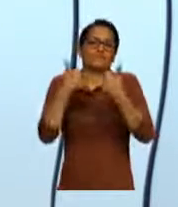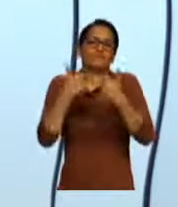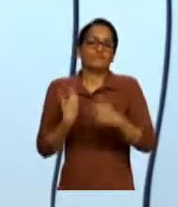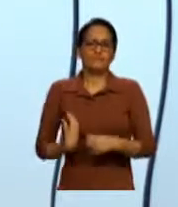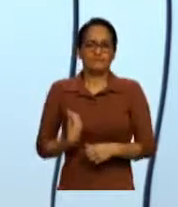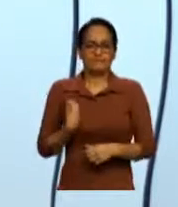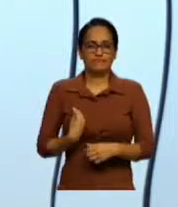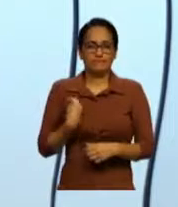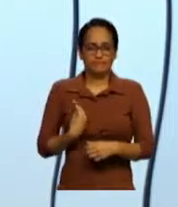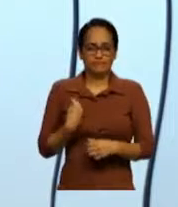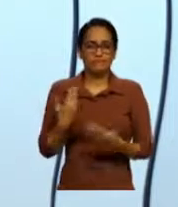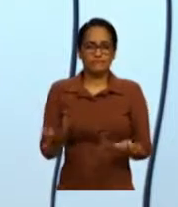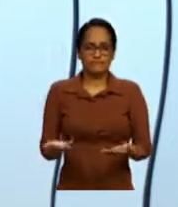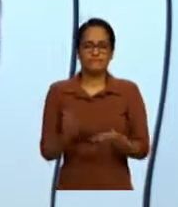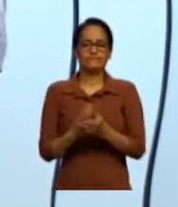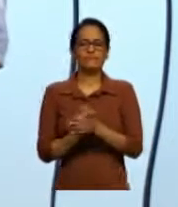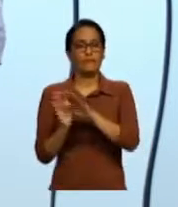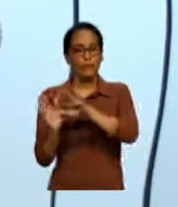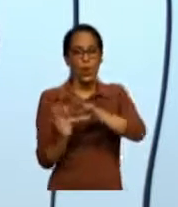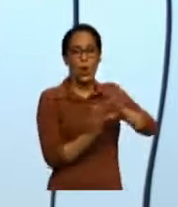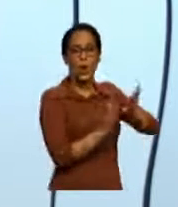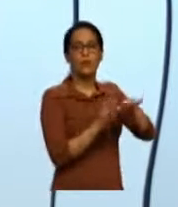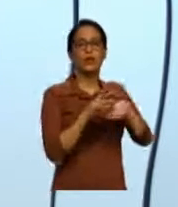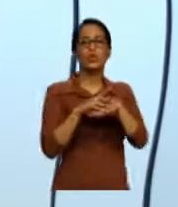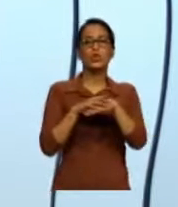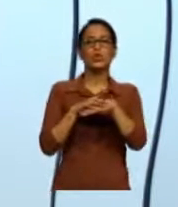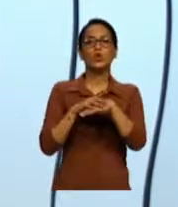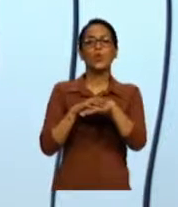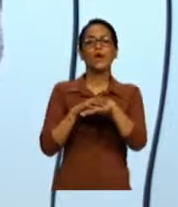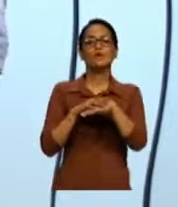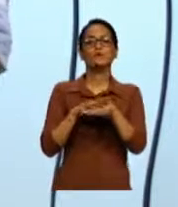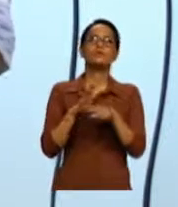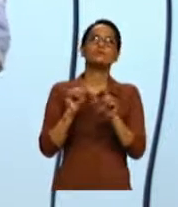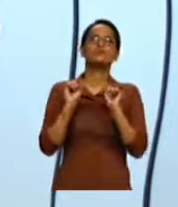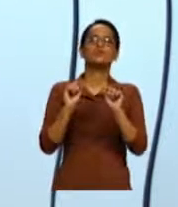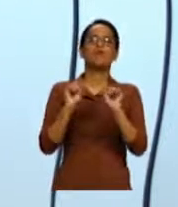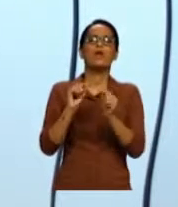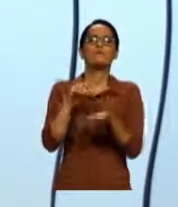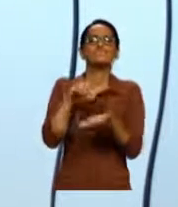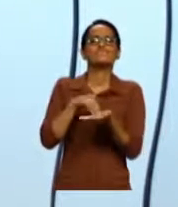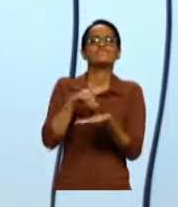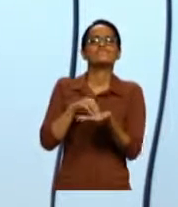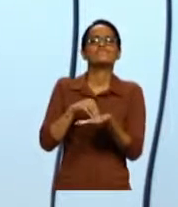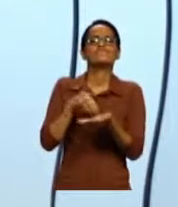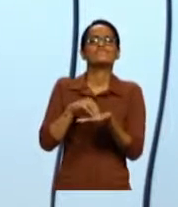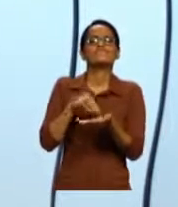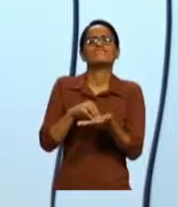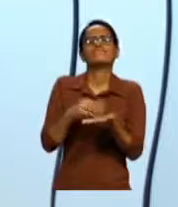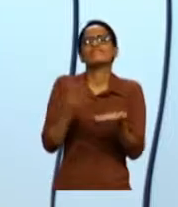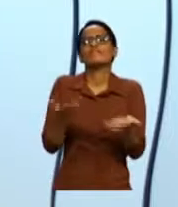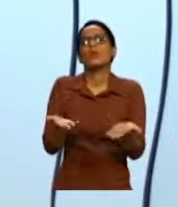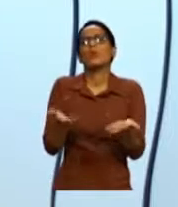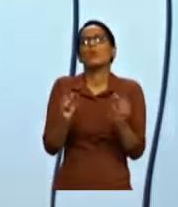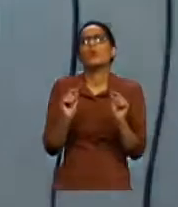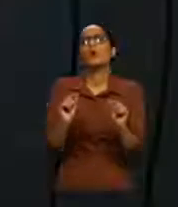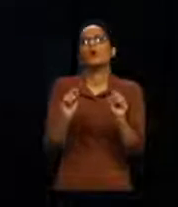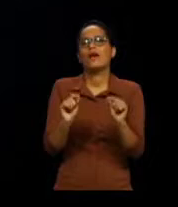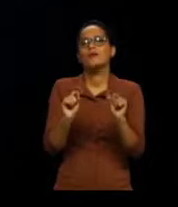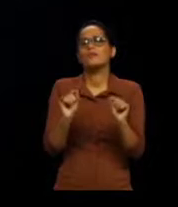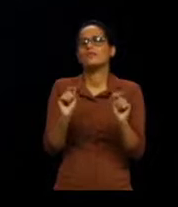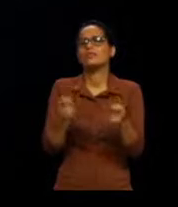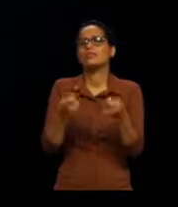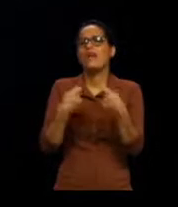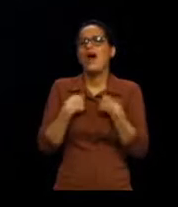Um outro tipo de doença que a gente tem são as doenças carenciais. Carência, falta. Eu vou ter falta, então,